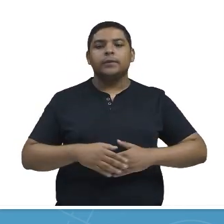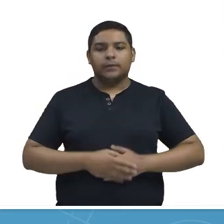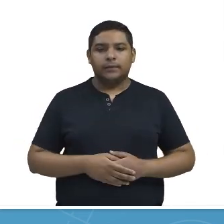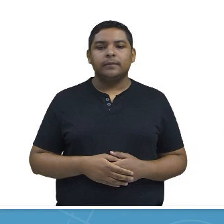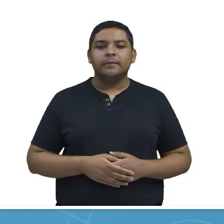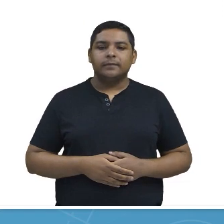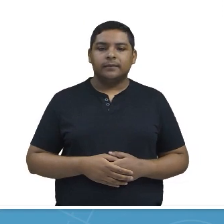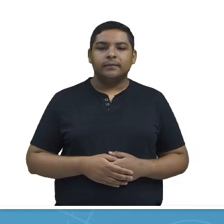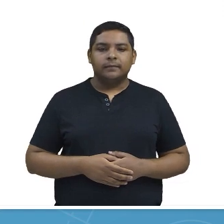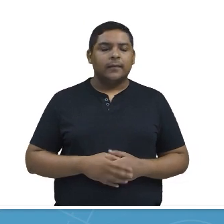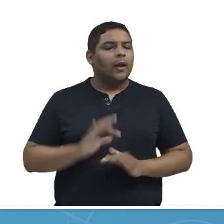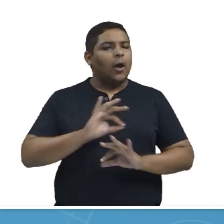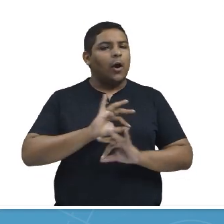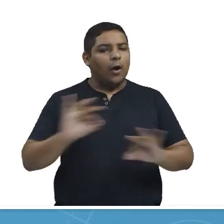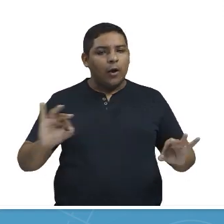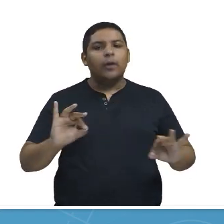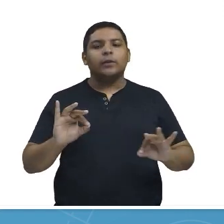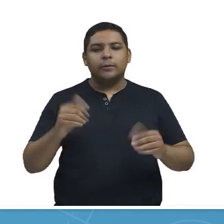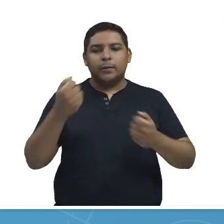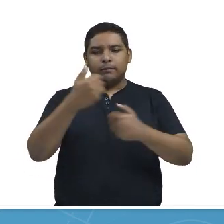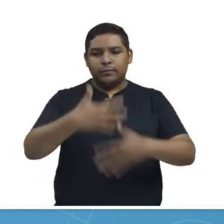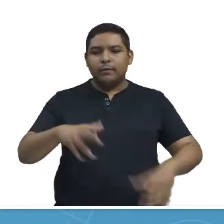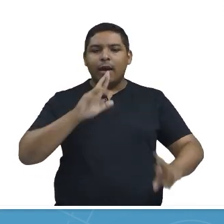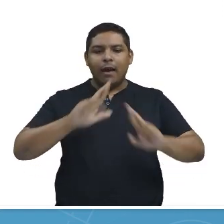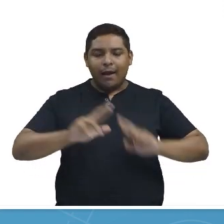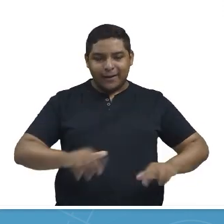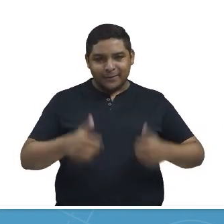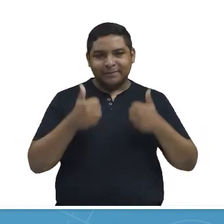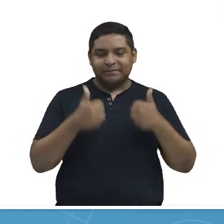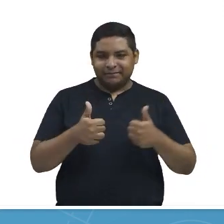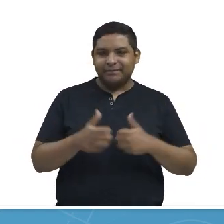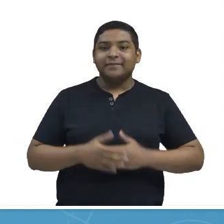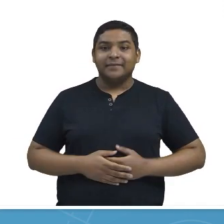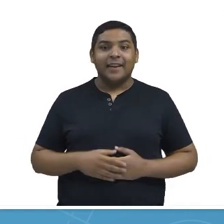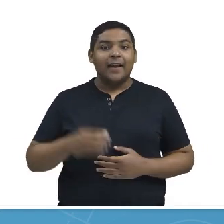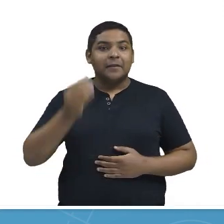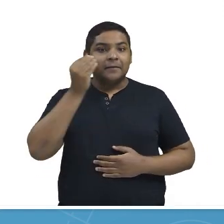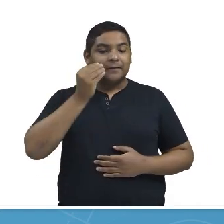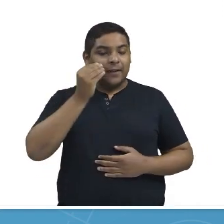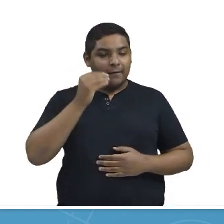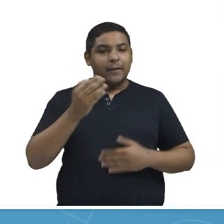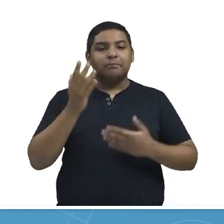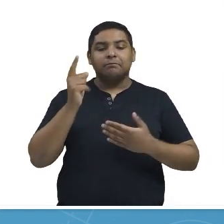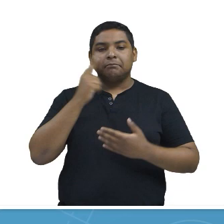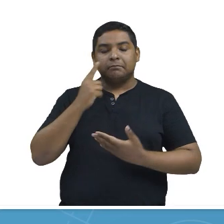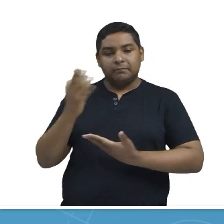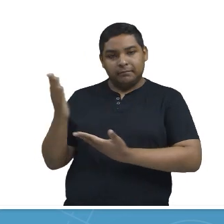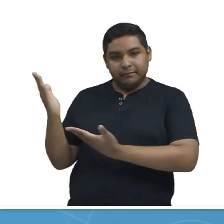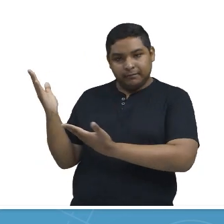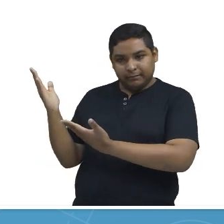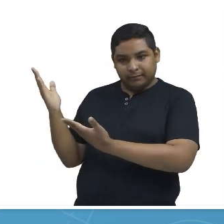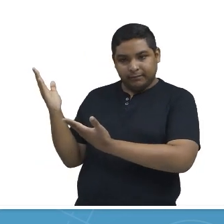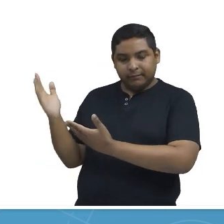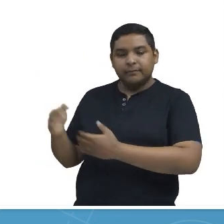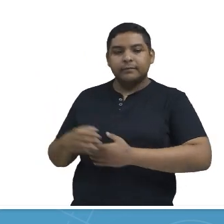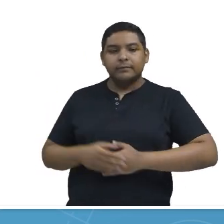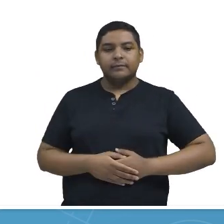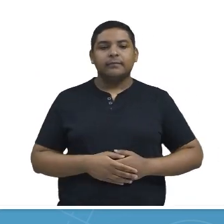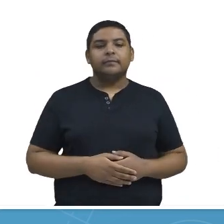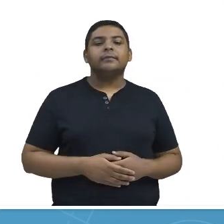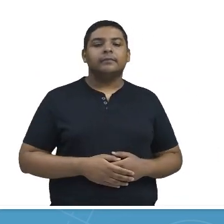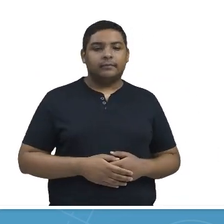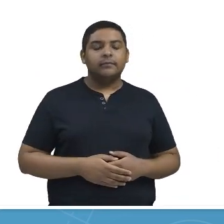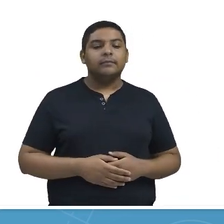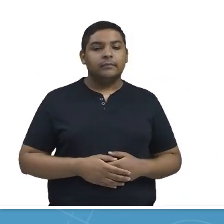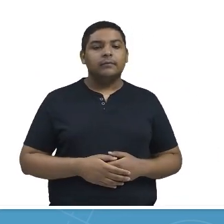you so much pela ótima participação de vocês. Vamos dar uma conferida aqui nas nossas answers. Olha só, question number 1, pedi para que